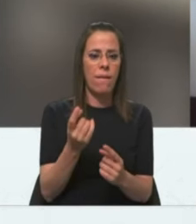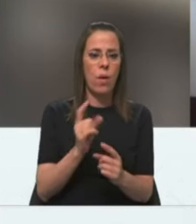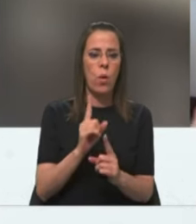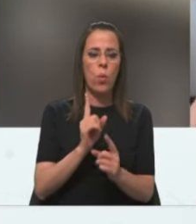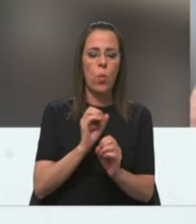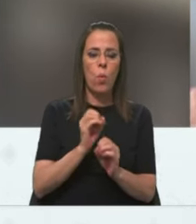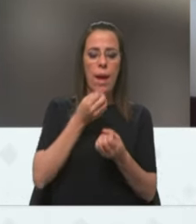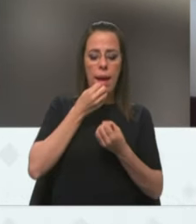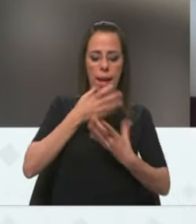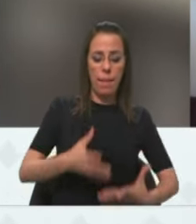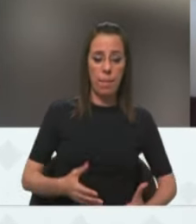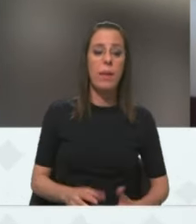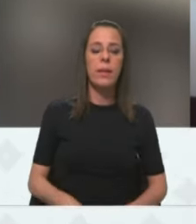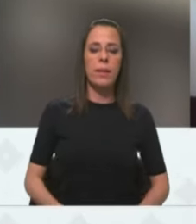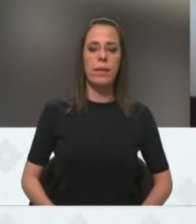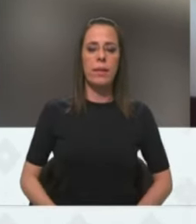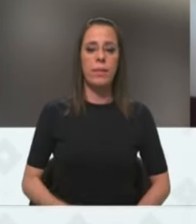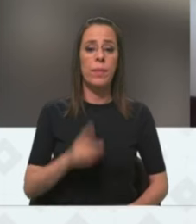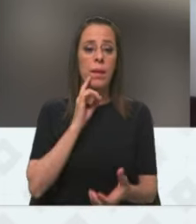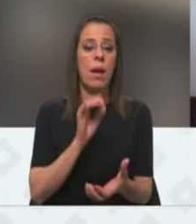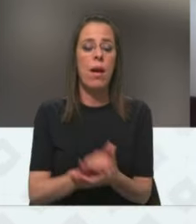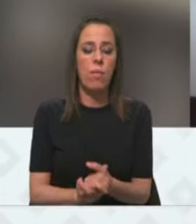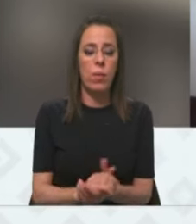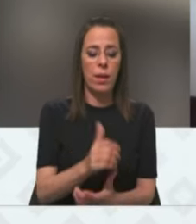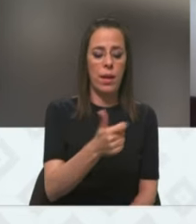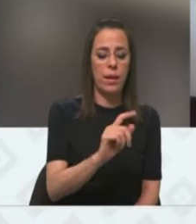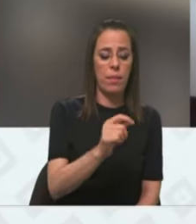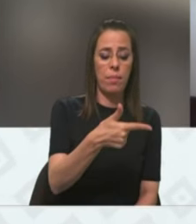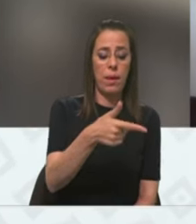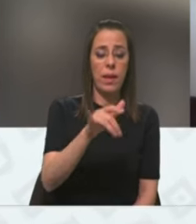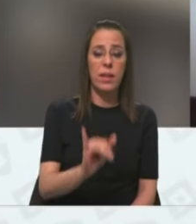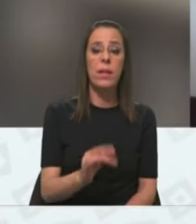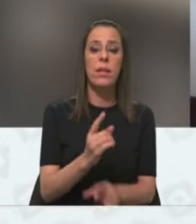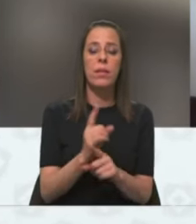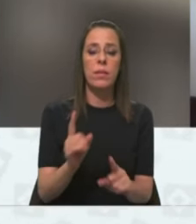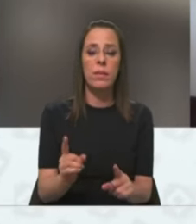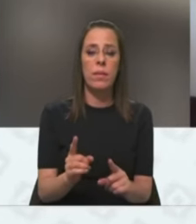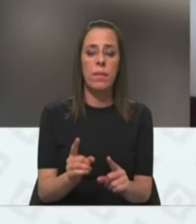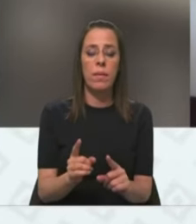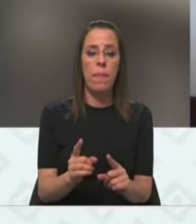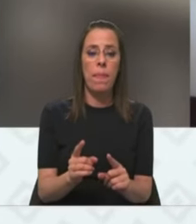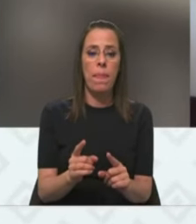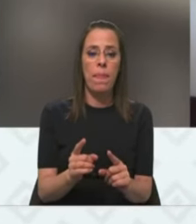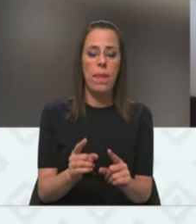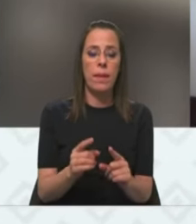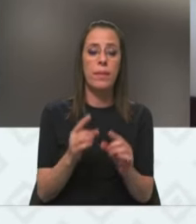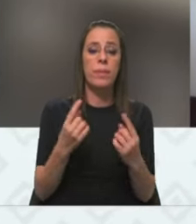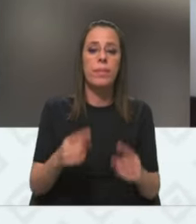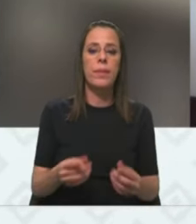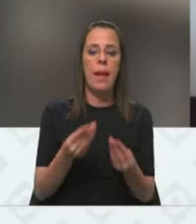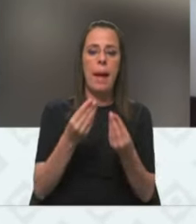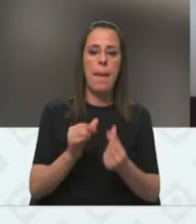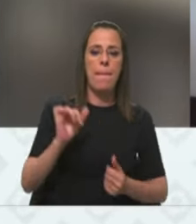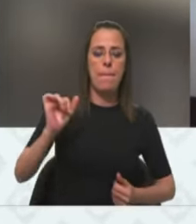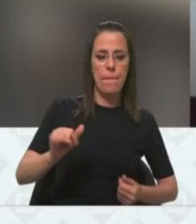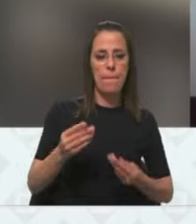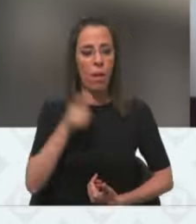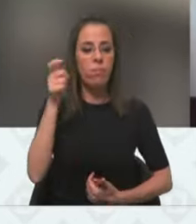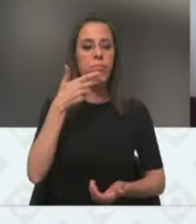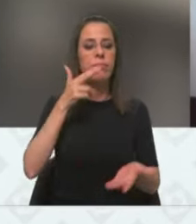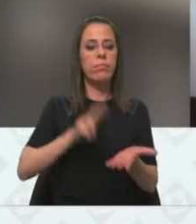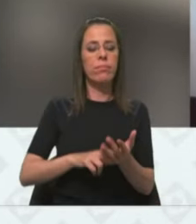empatia muito grande em relação à sua mulher Betty grafstein na verdade empatia há maneira dele tem mas a maneira dele que quer que é